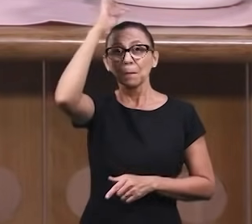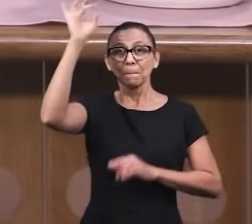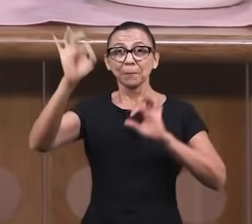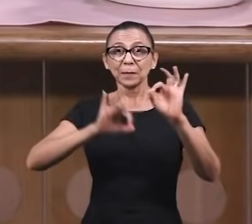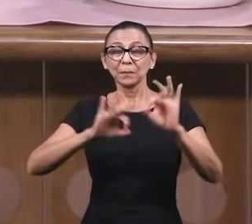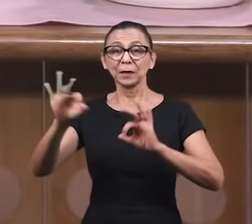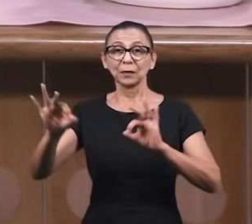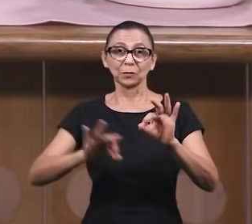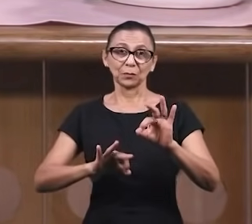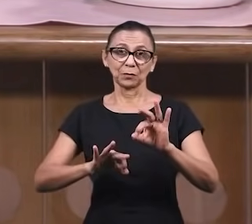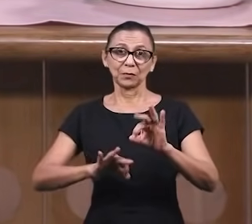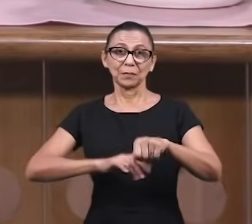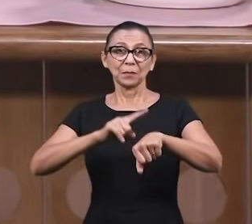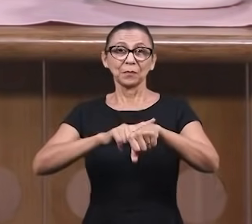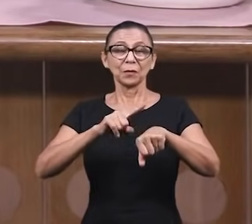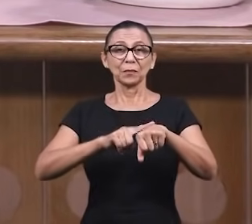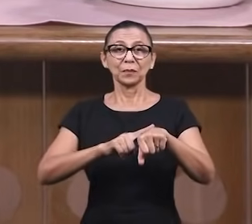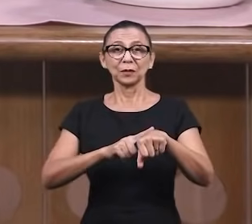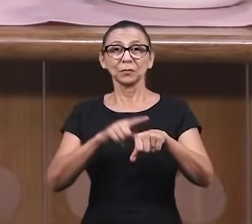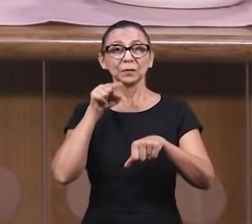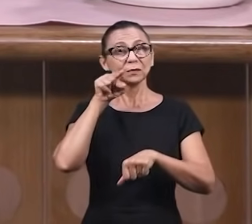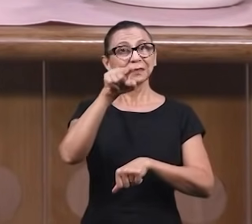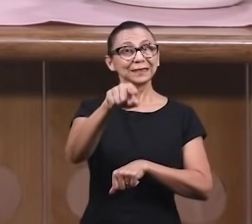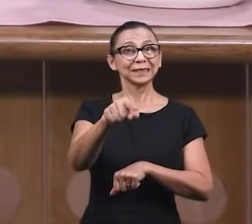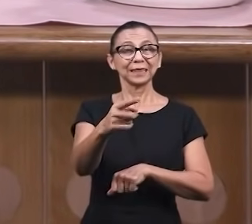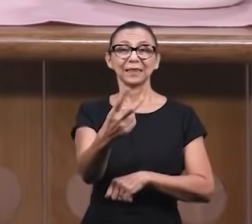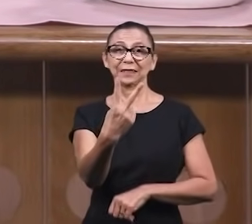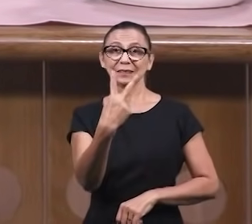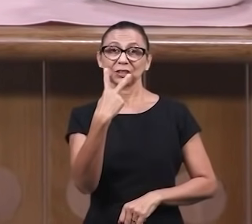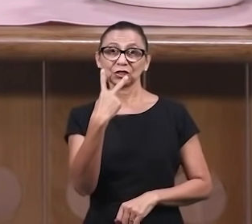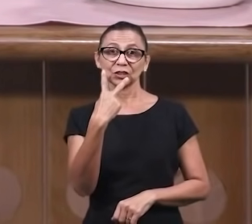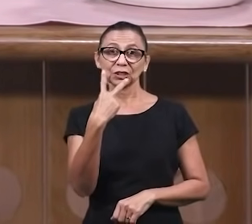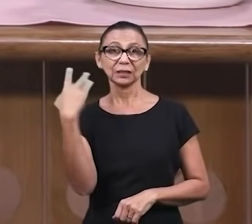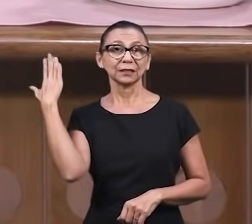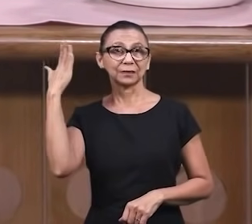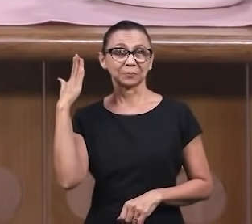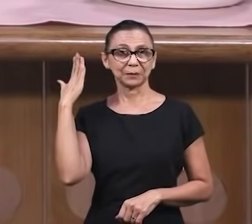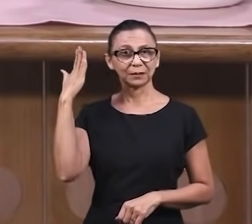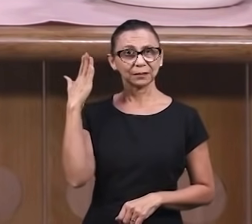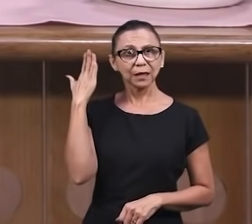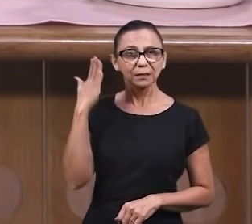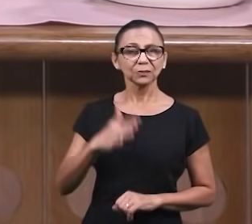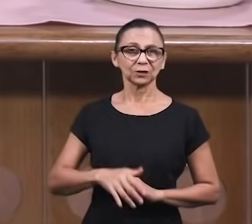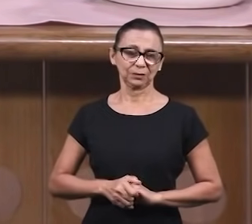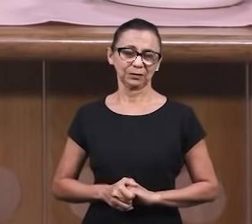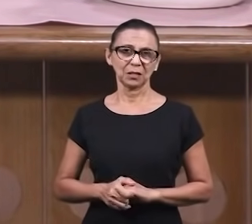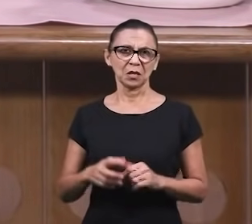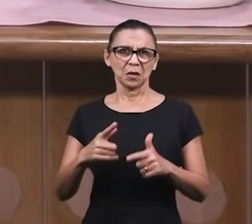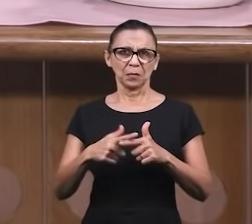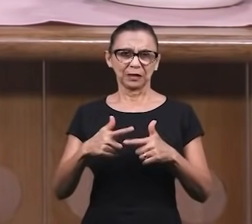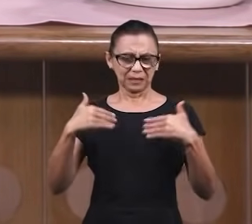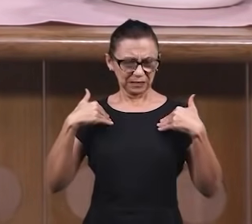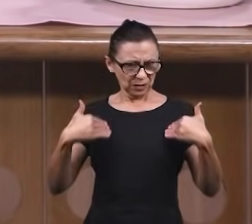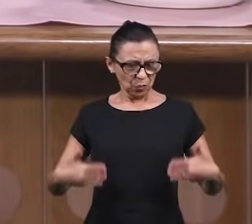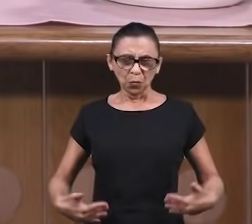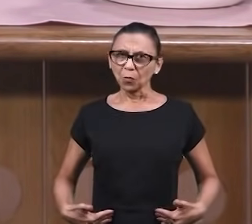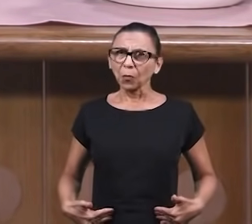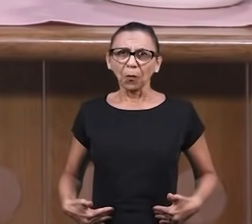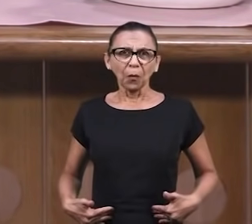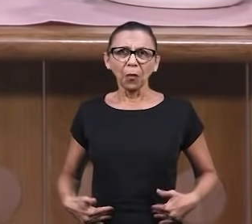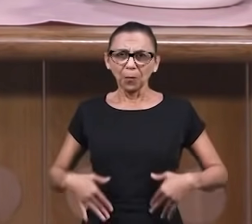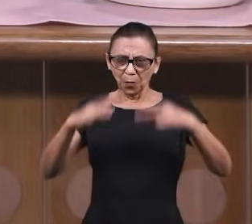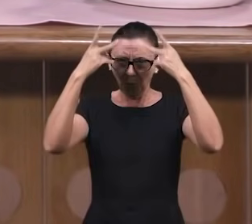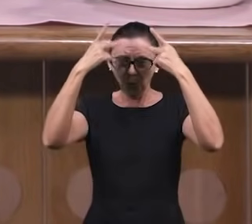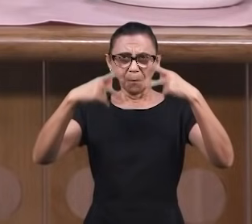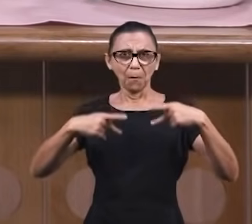sua vida e você tenha vida em abundância. Porque a vida, essa vida física nossa,